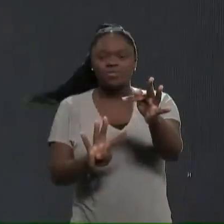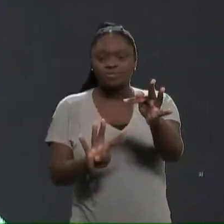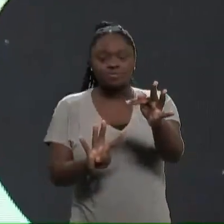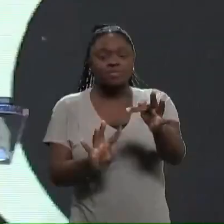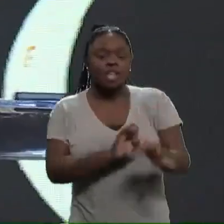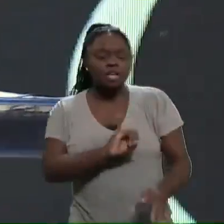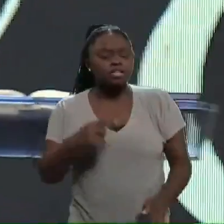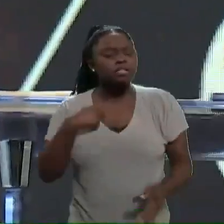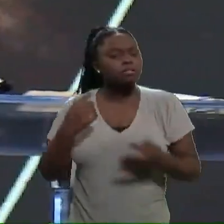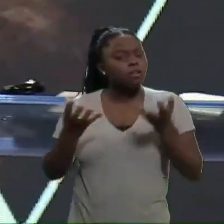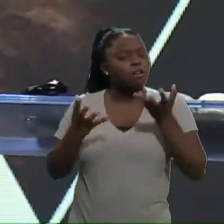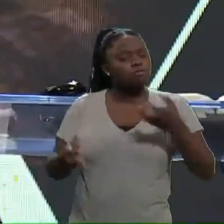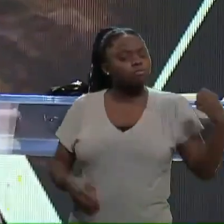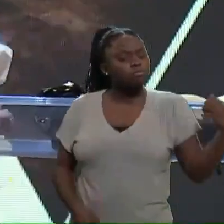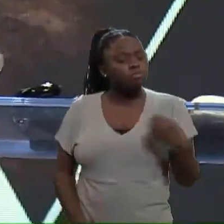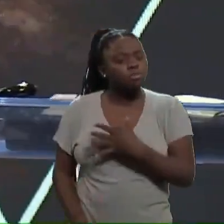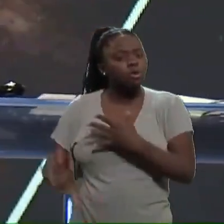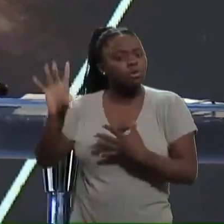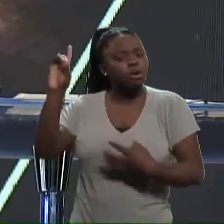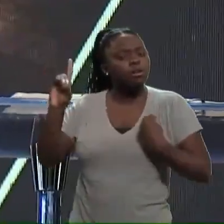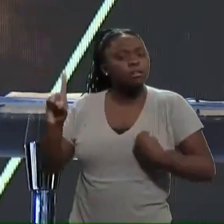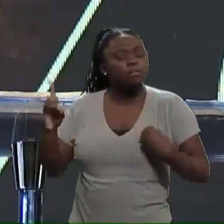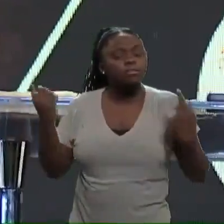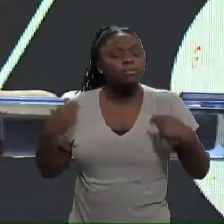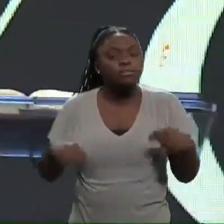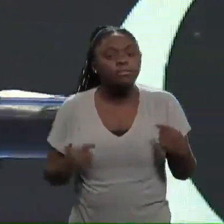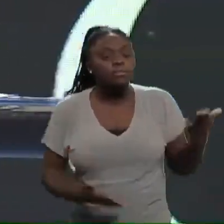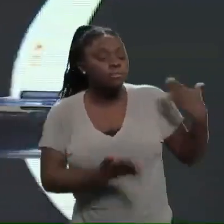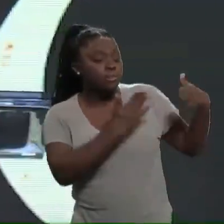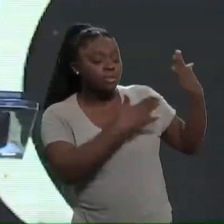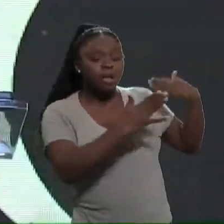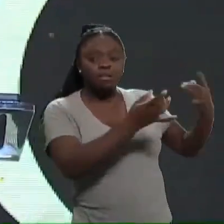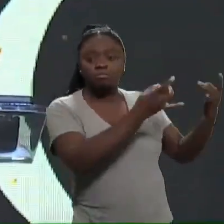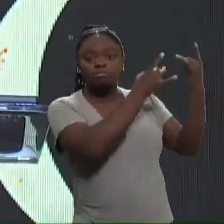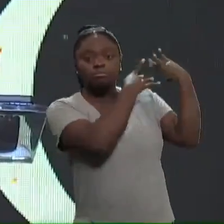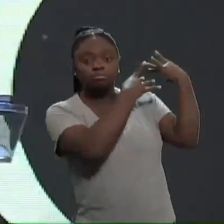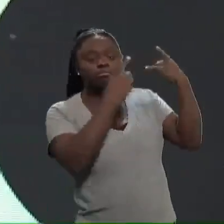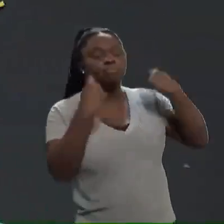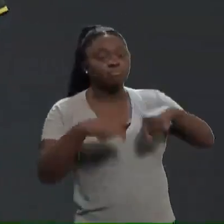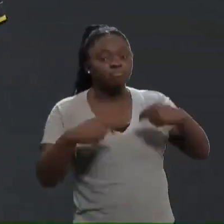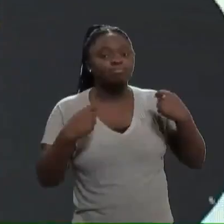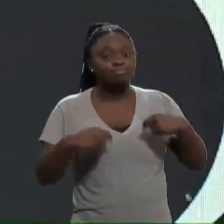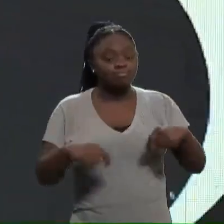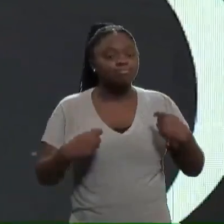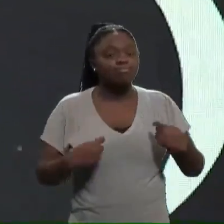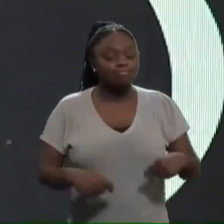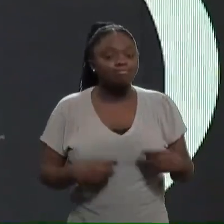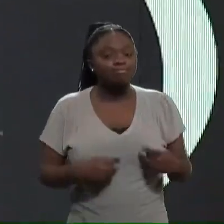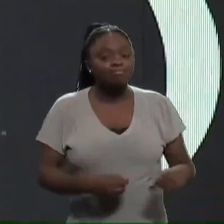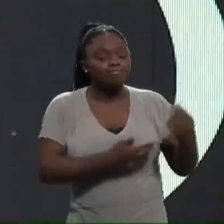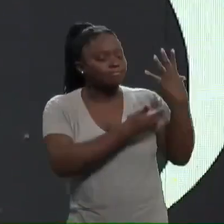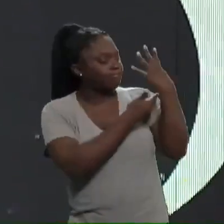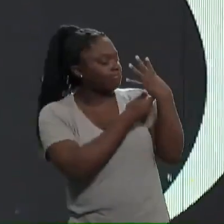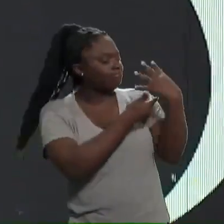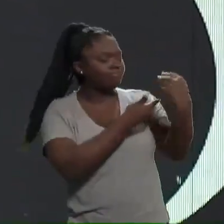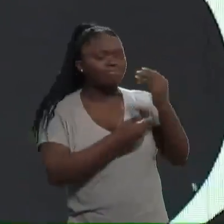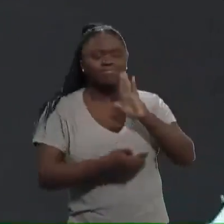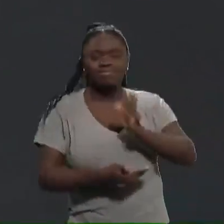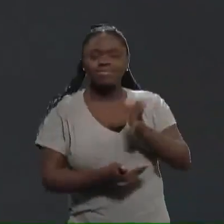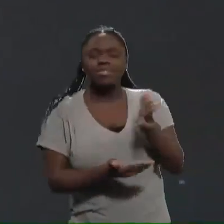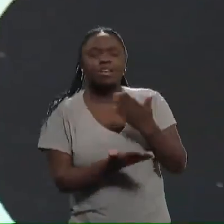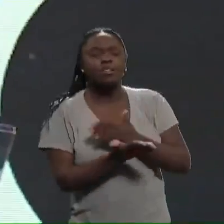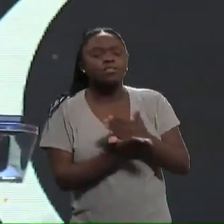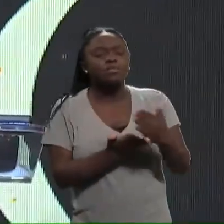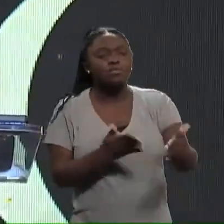Se eu quero viver o novo de Deus, eu preciso abrir mão do passado, eu preciso abrir mão do modelo que eu já estou acostumado a